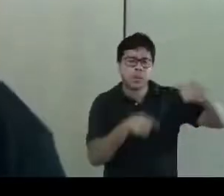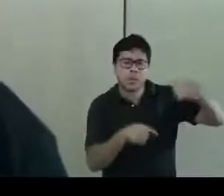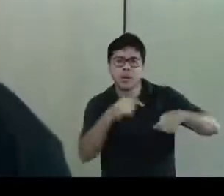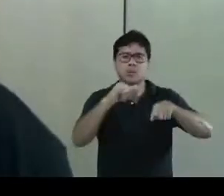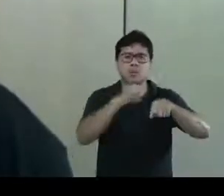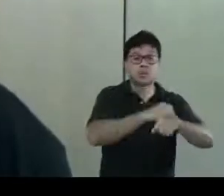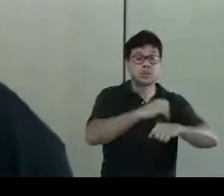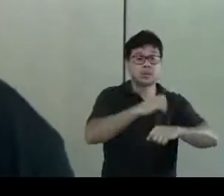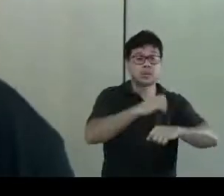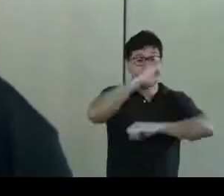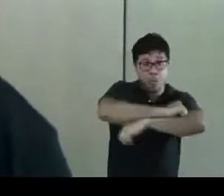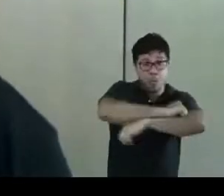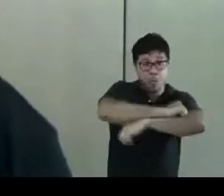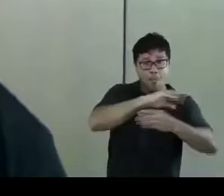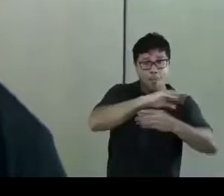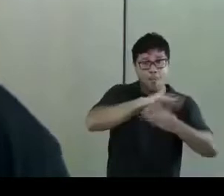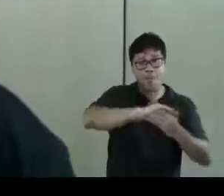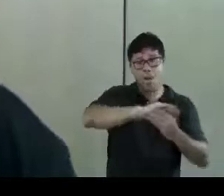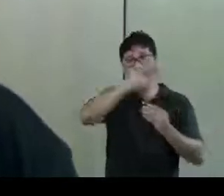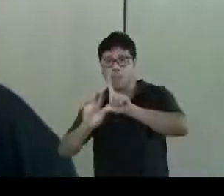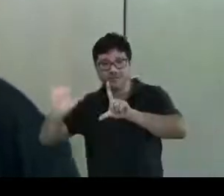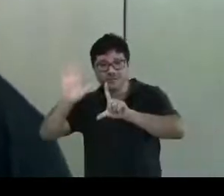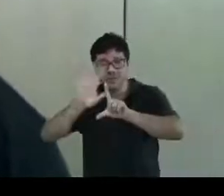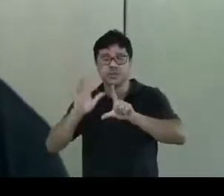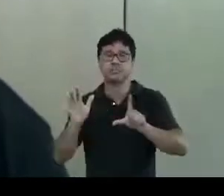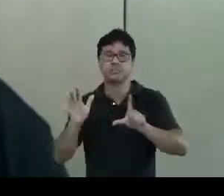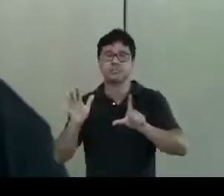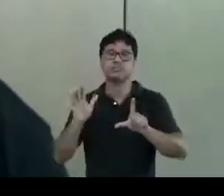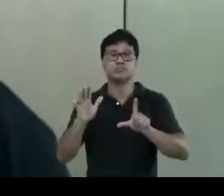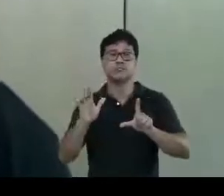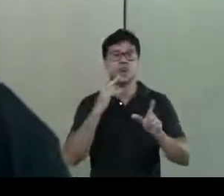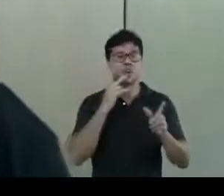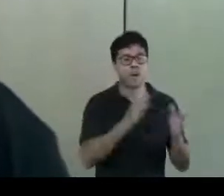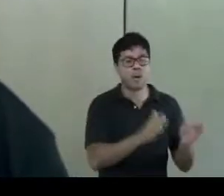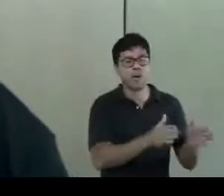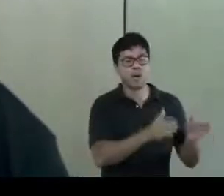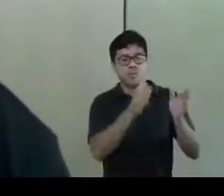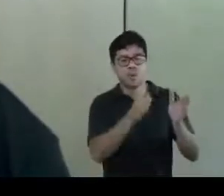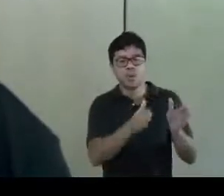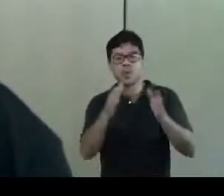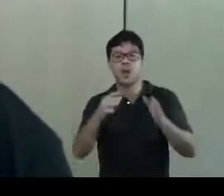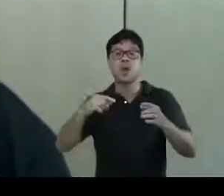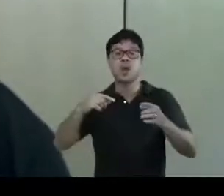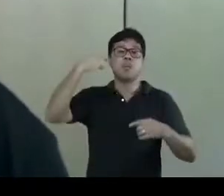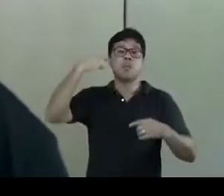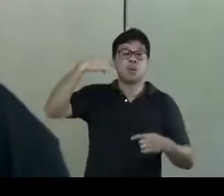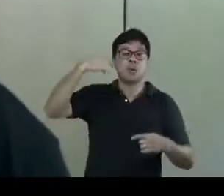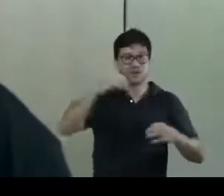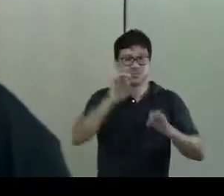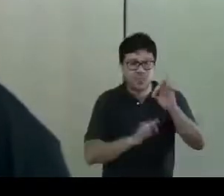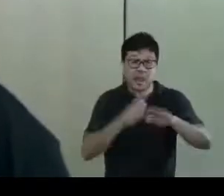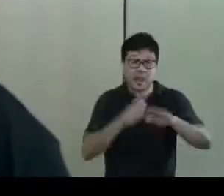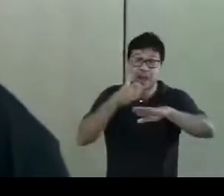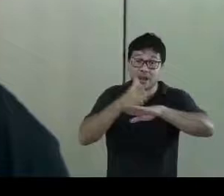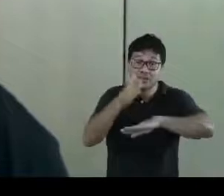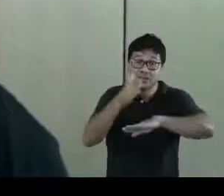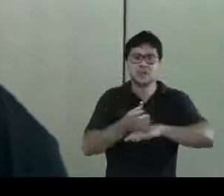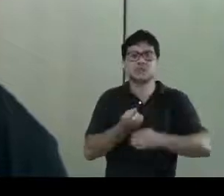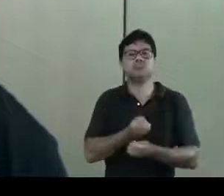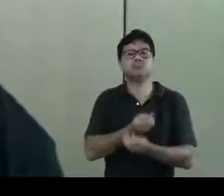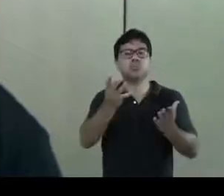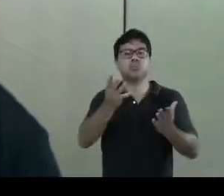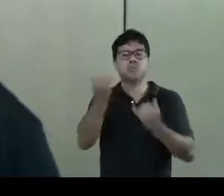de digitalização, que na verdade são primeiros estágios de políticas de acesso à informação e